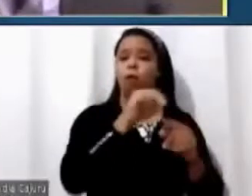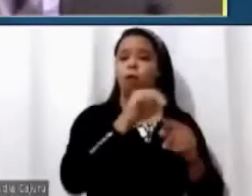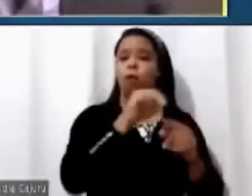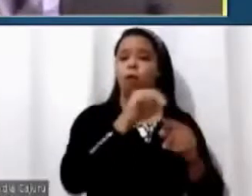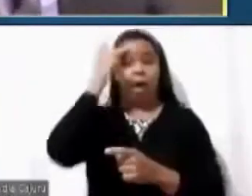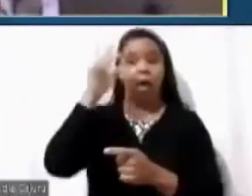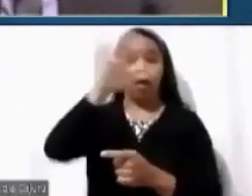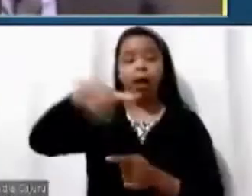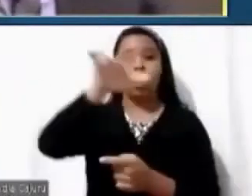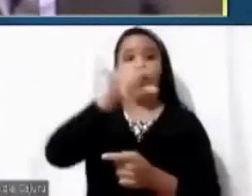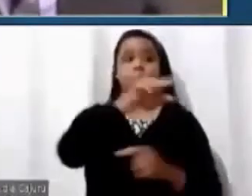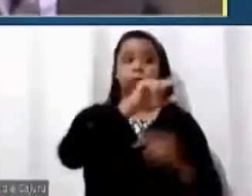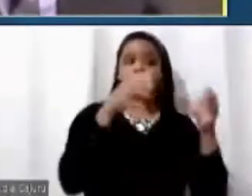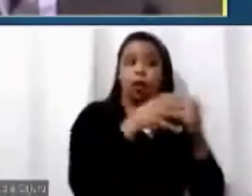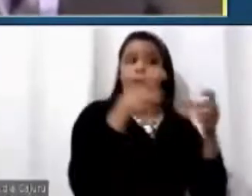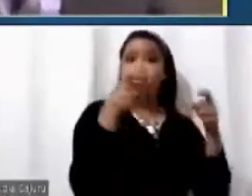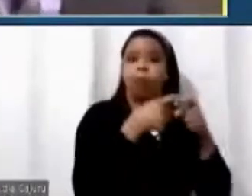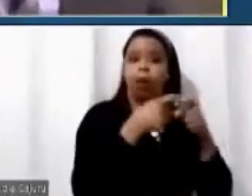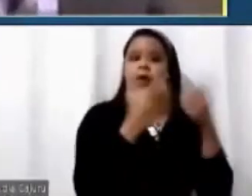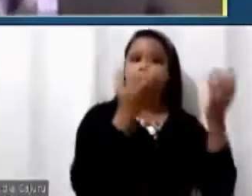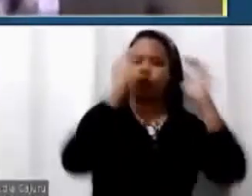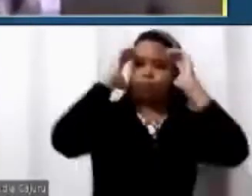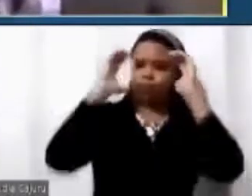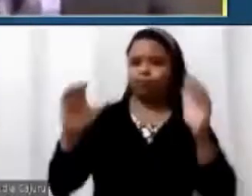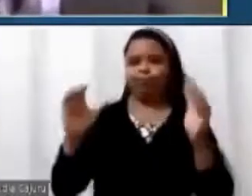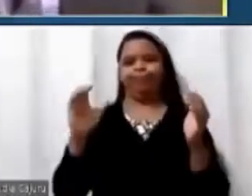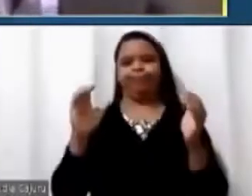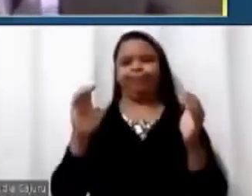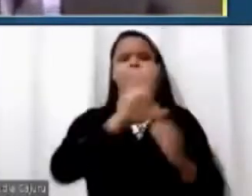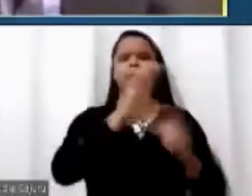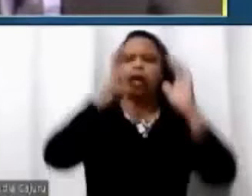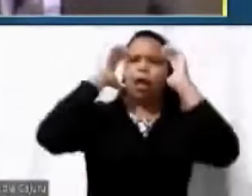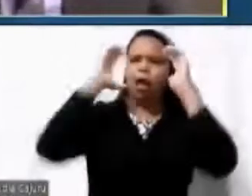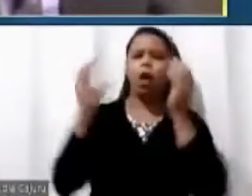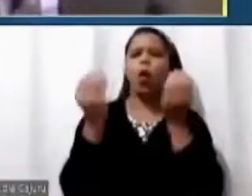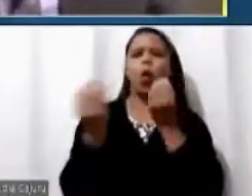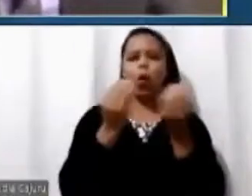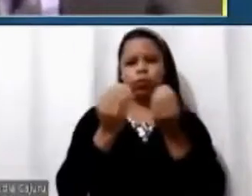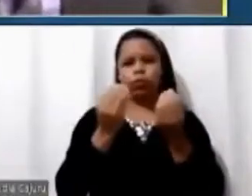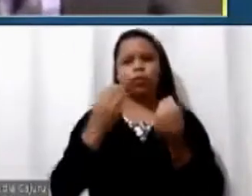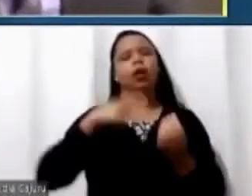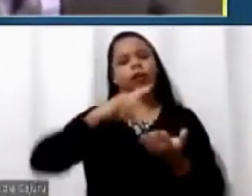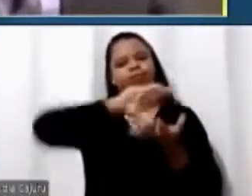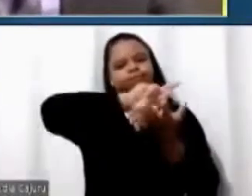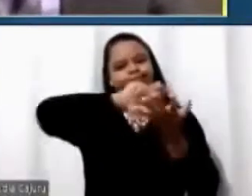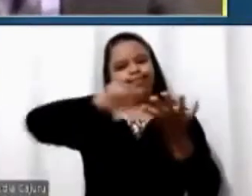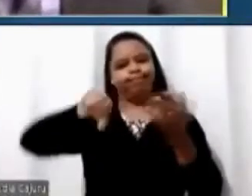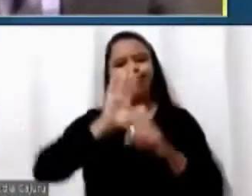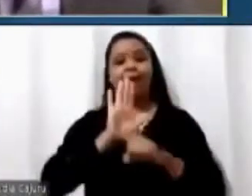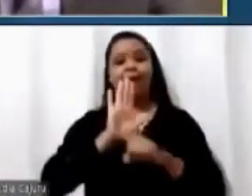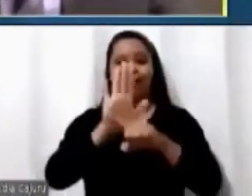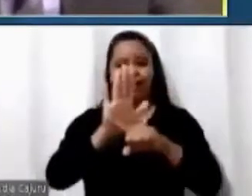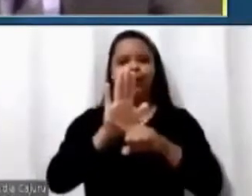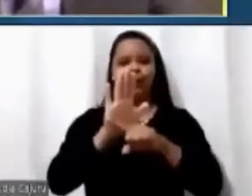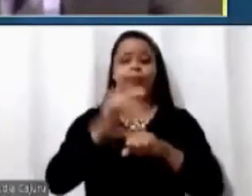paciente. Temos ferramentas para isso? Temos. E essas ferramentas, mesmo em nosso país, podem ser utilizadas